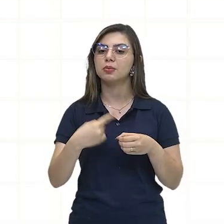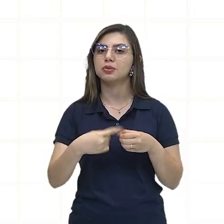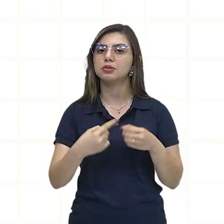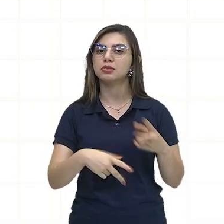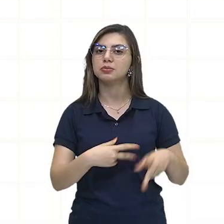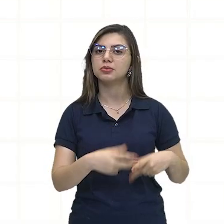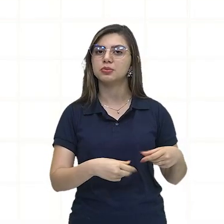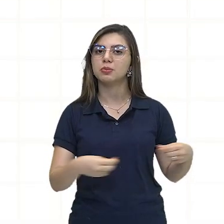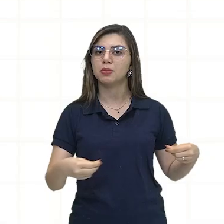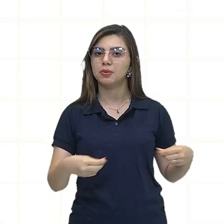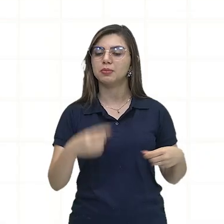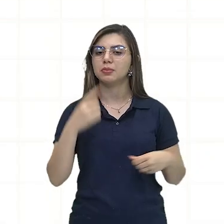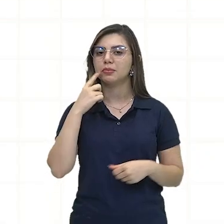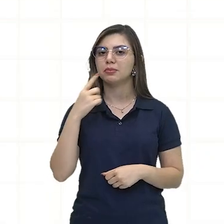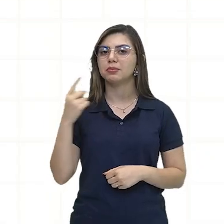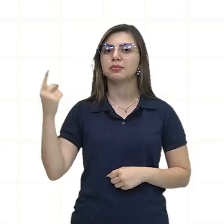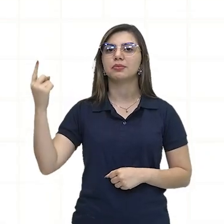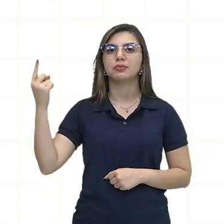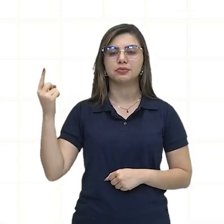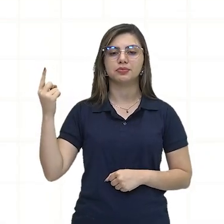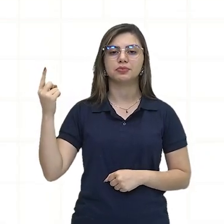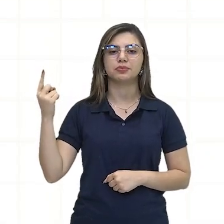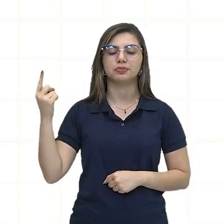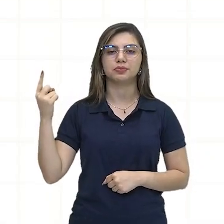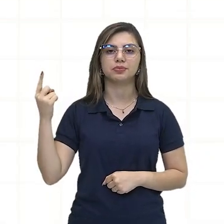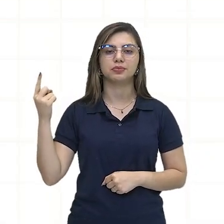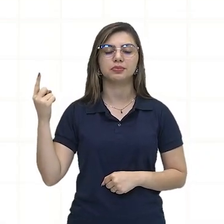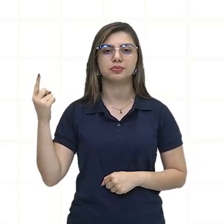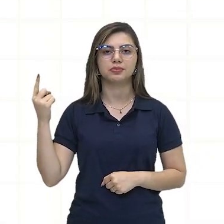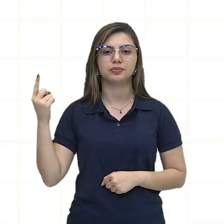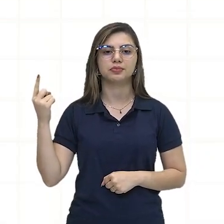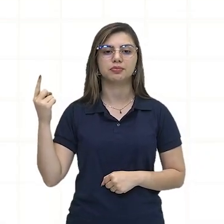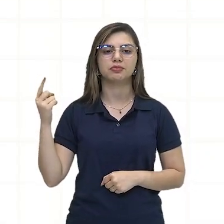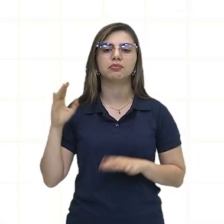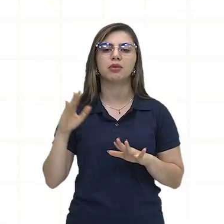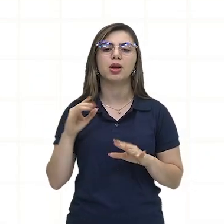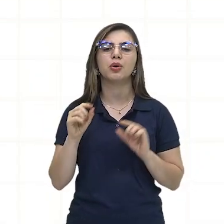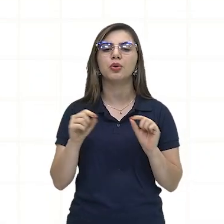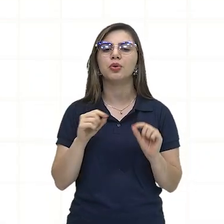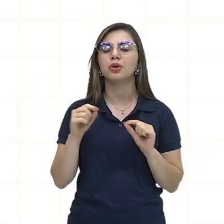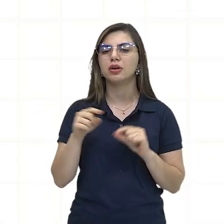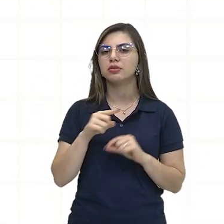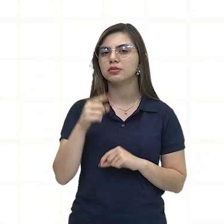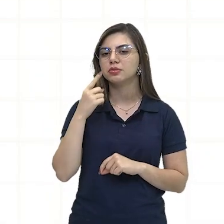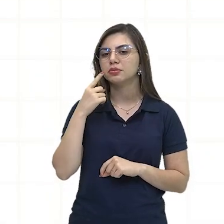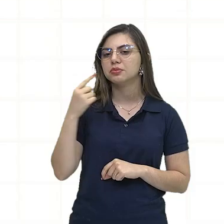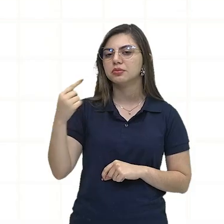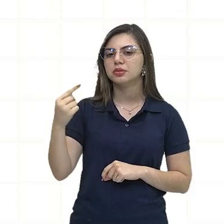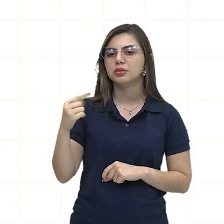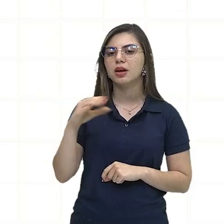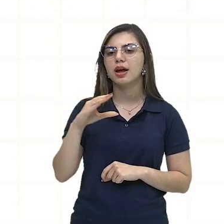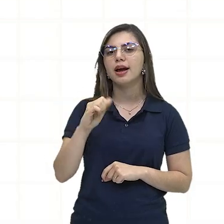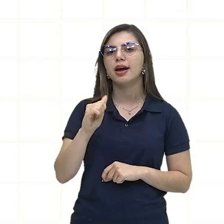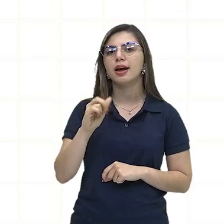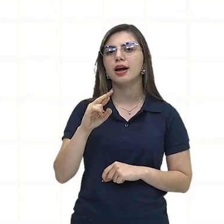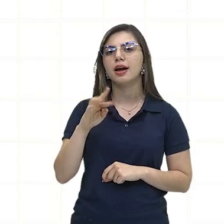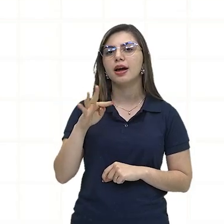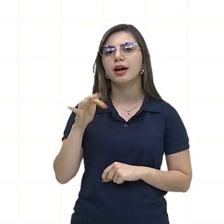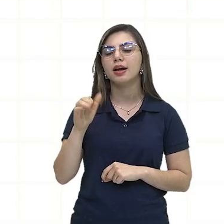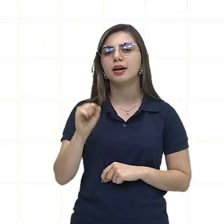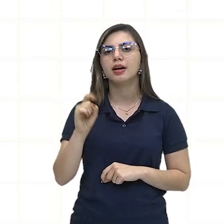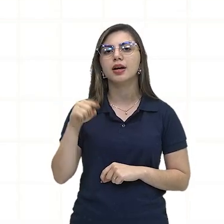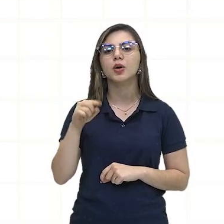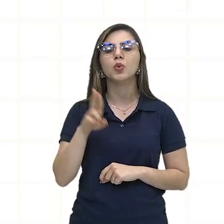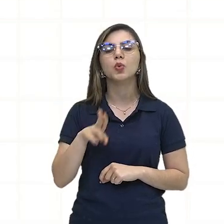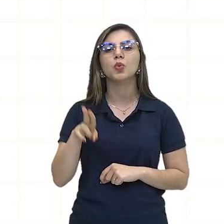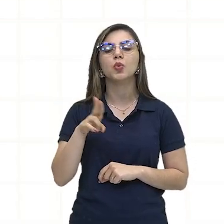de Borba. Tá bom? Então, o que são essas cartas topográficas que vocês já conseguem visualizar? Elas são